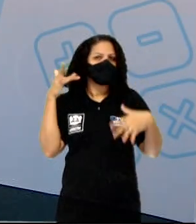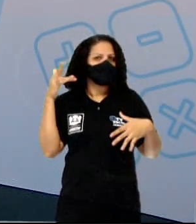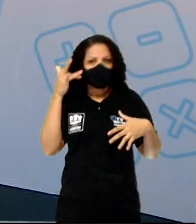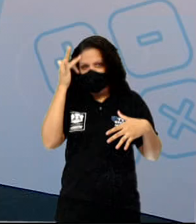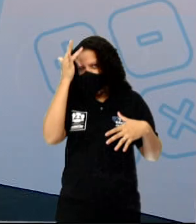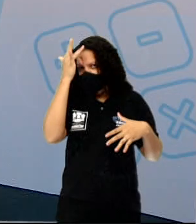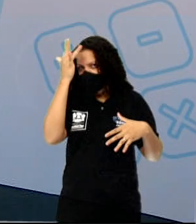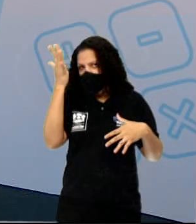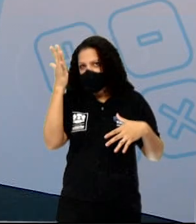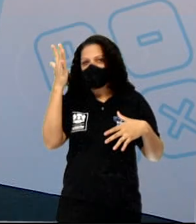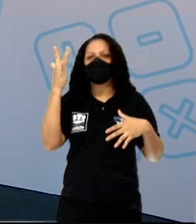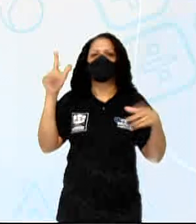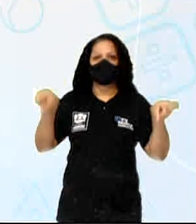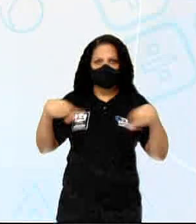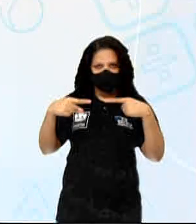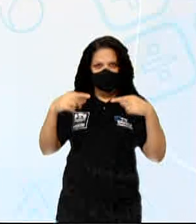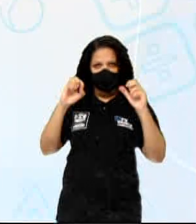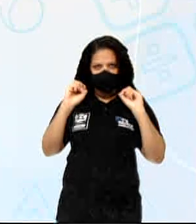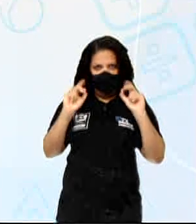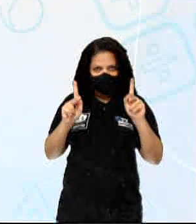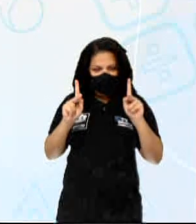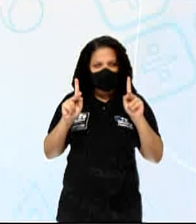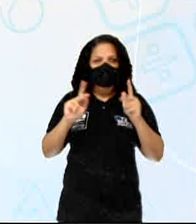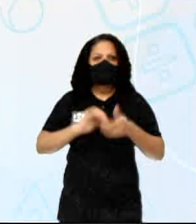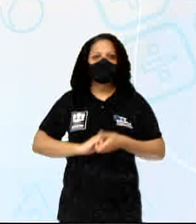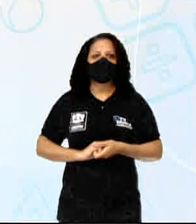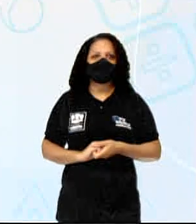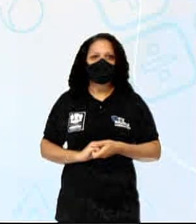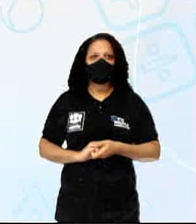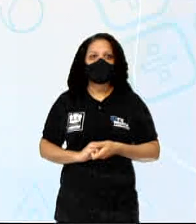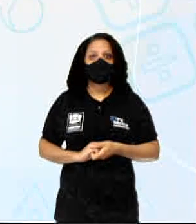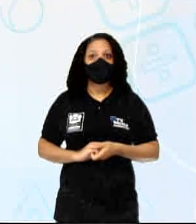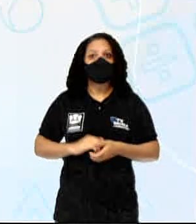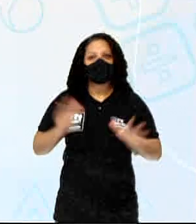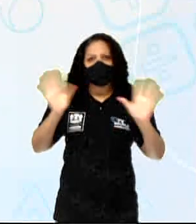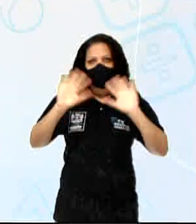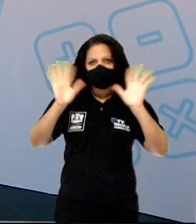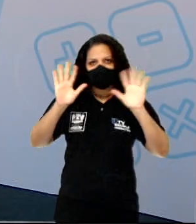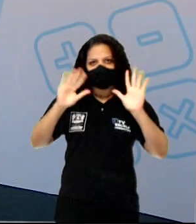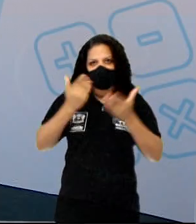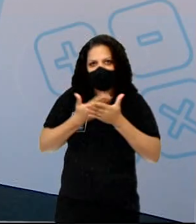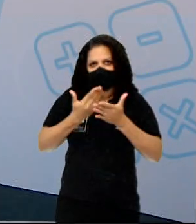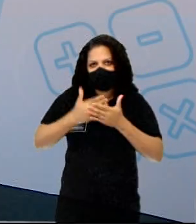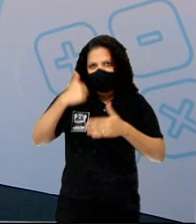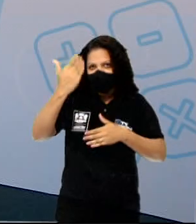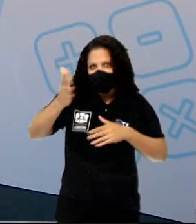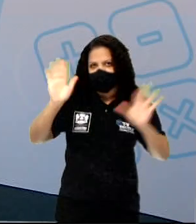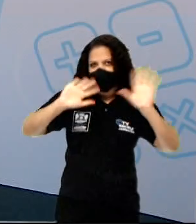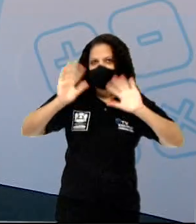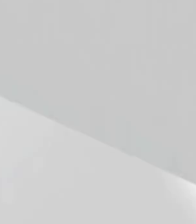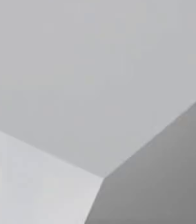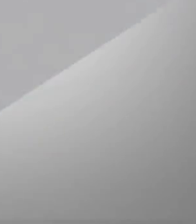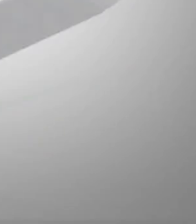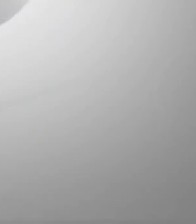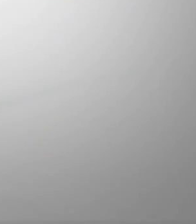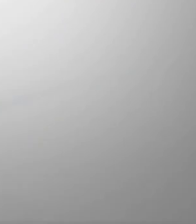fazer esse desafio, ok? Vejo vocês, pessoal, na próxima aula, tá? Forte abraço!